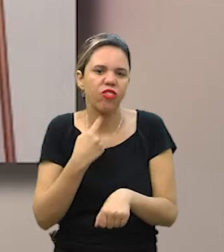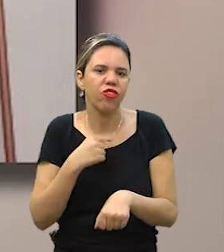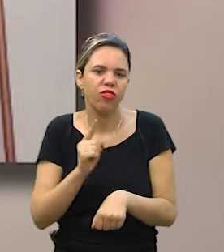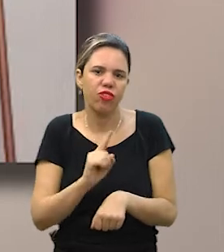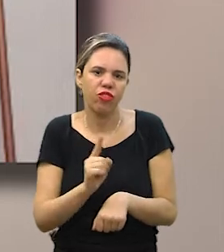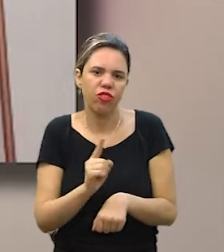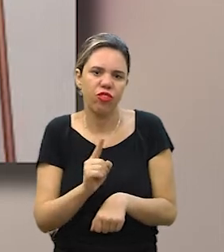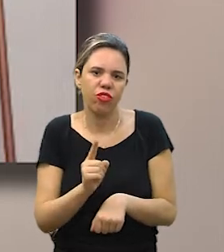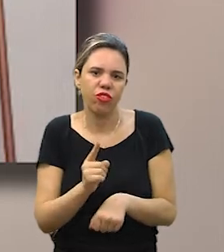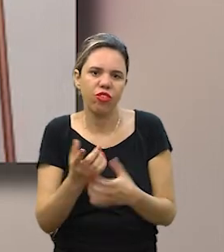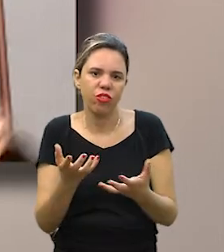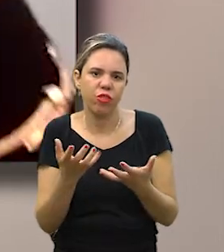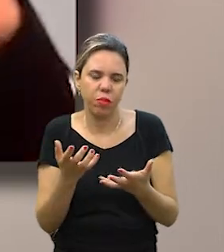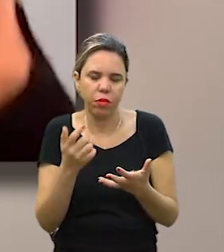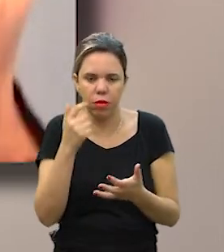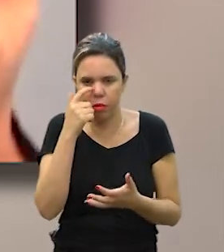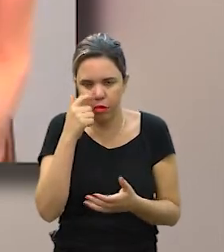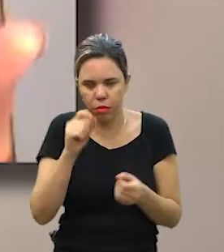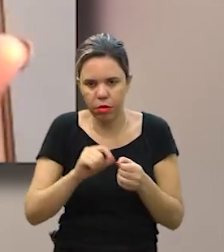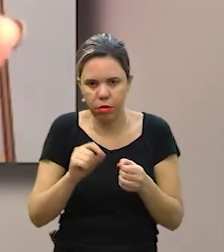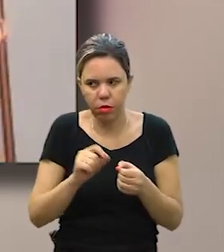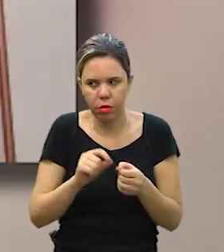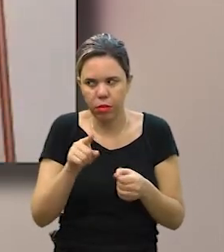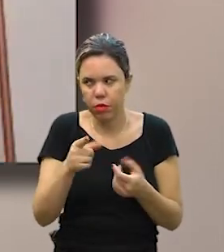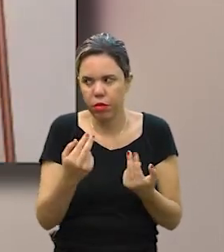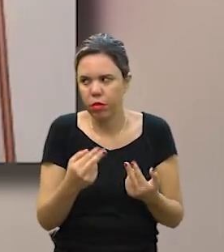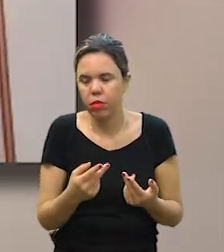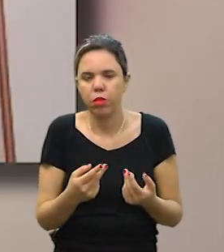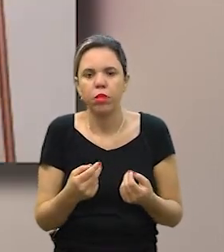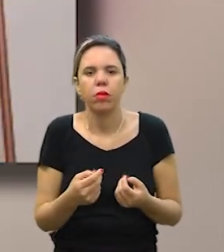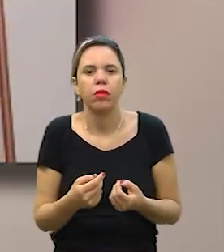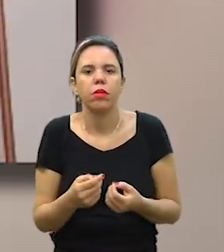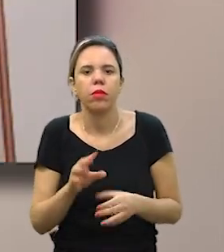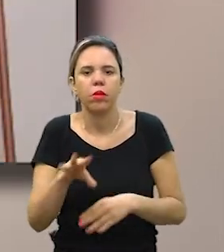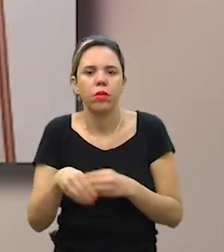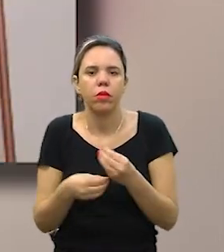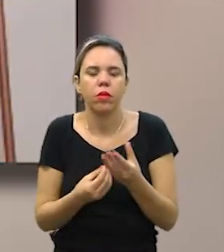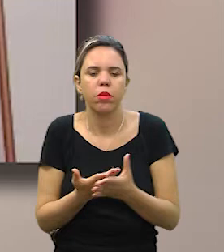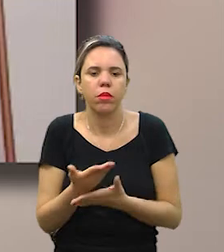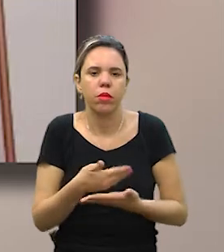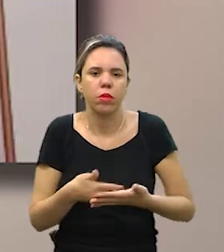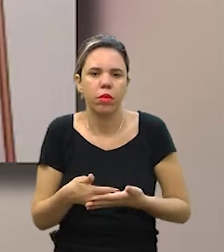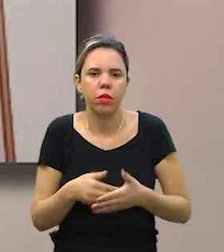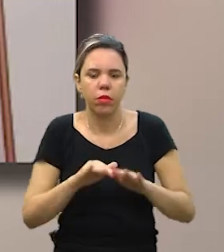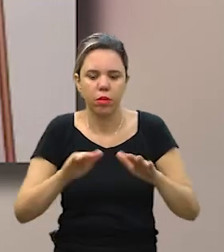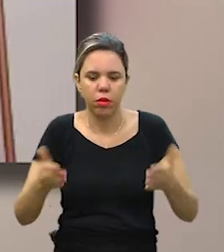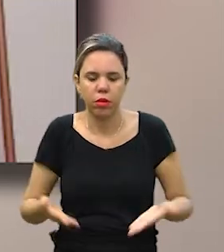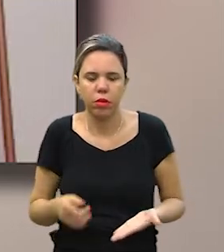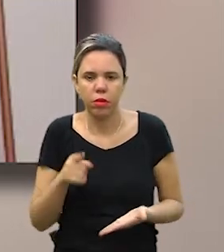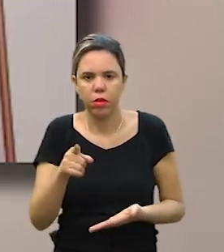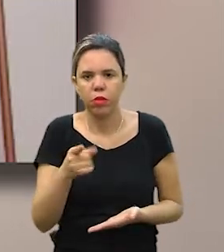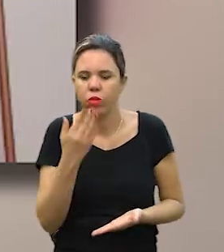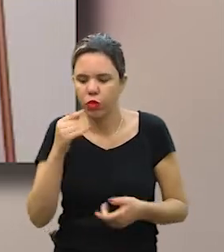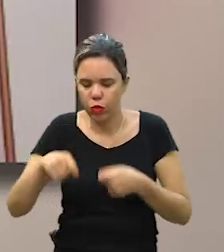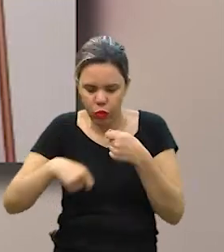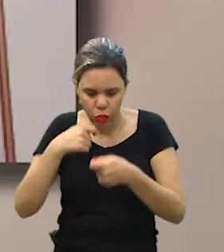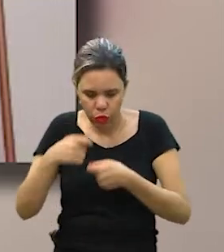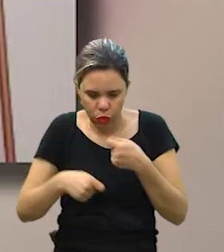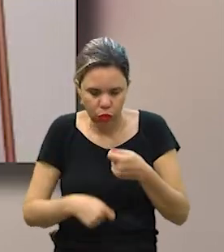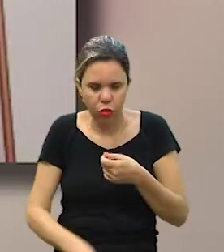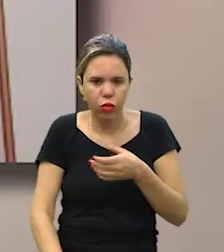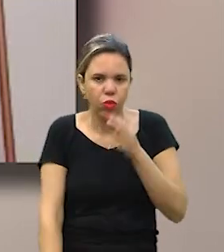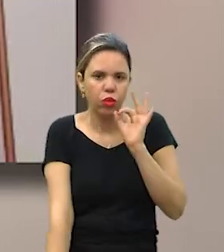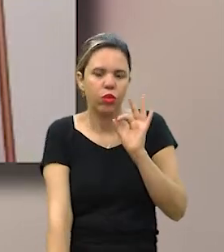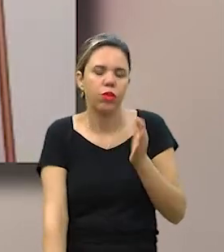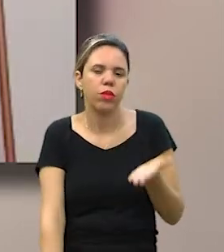com vontade e ele quer fazer o que você está fazendo. Então, se você insere o seu bebê ali na mesa, no momento que você está almoçando, que você